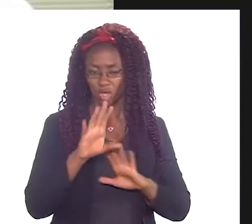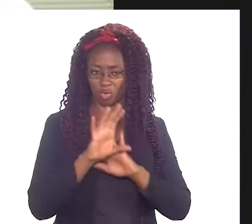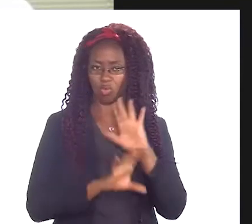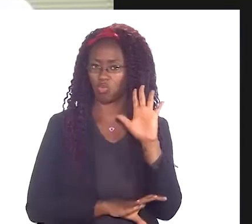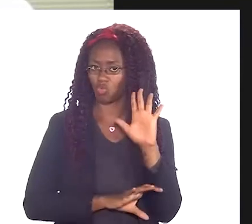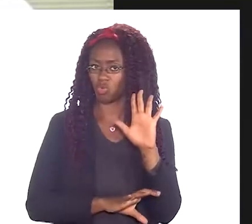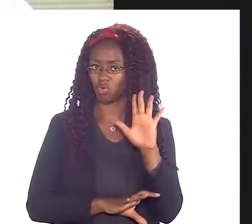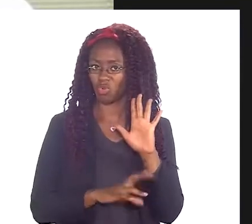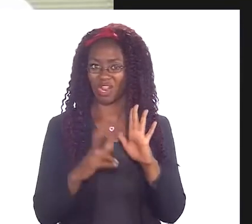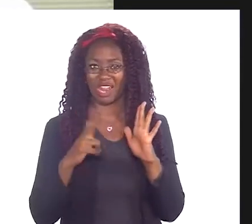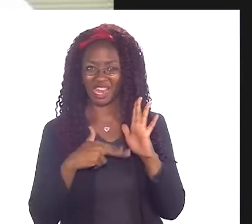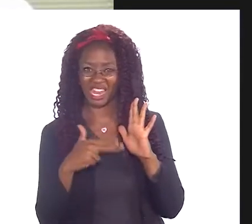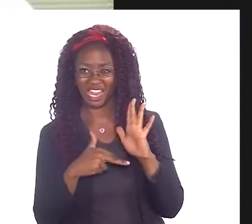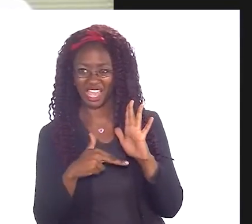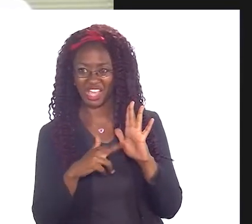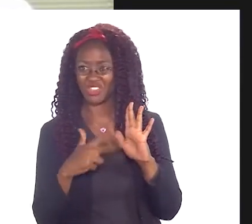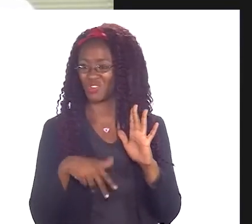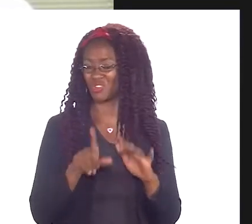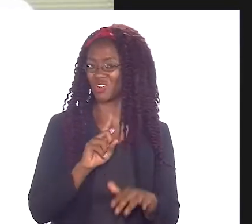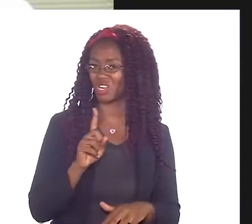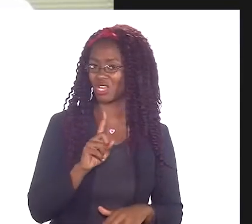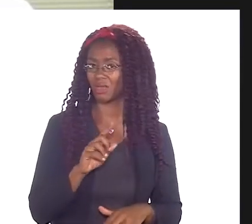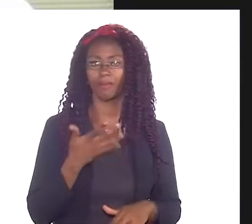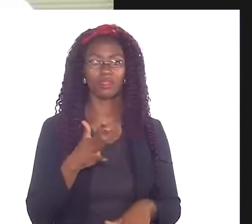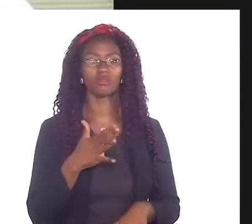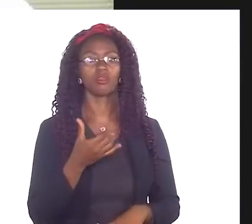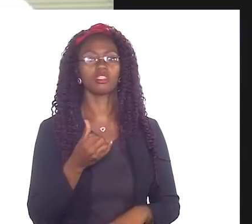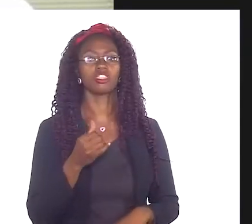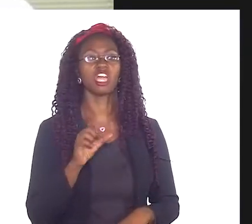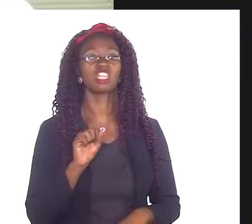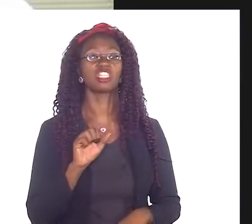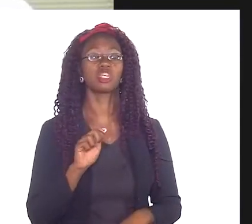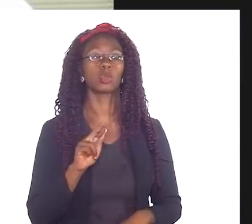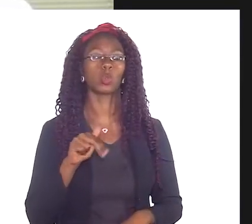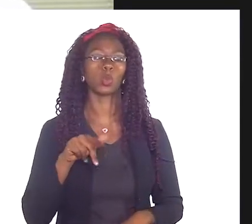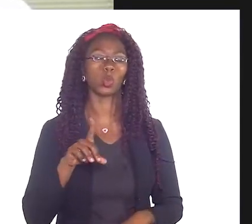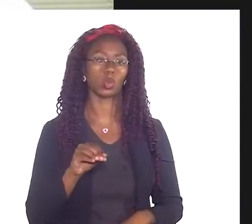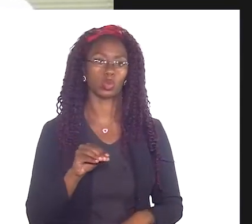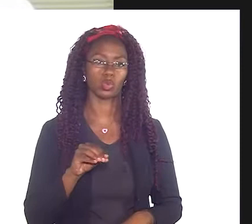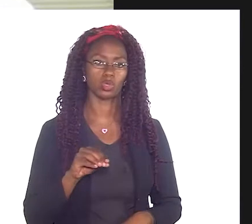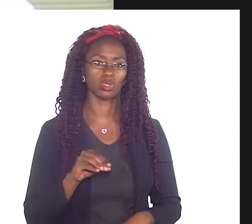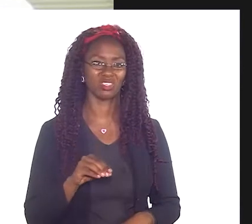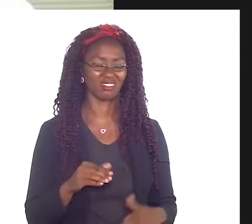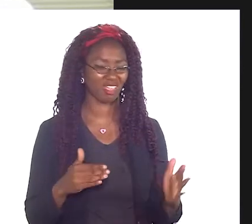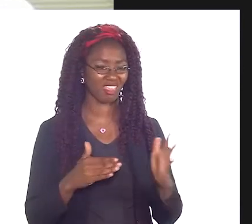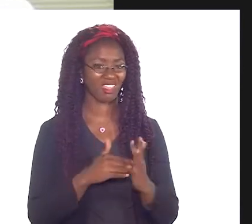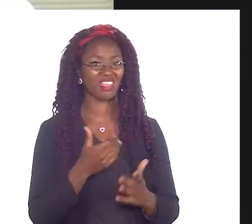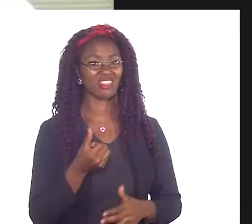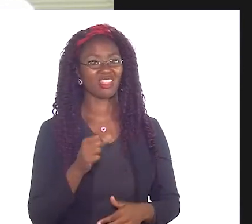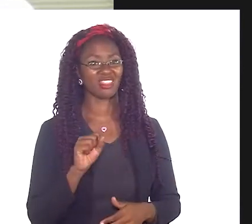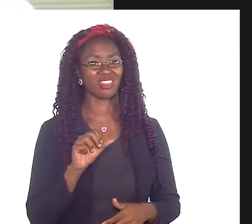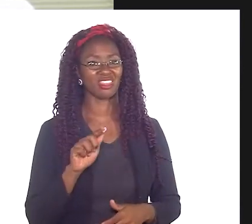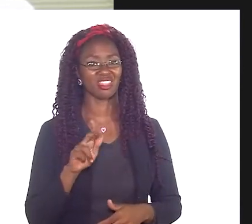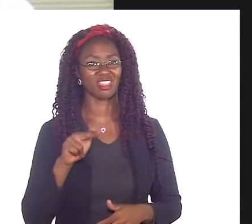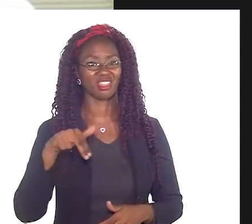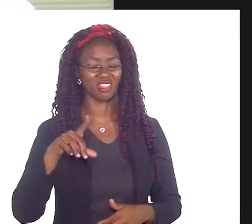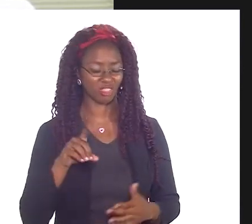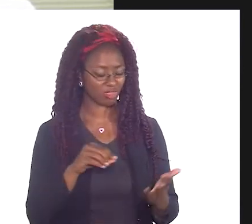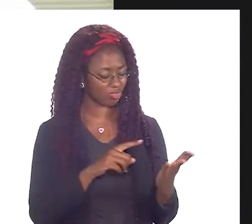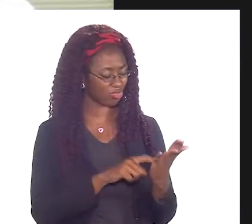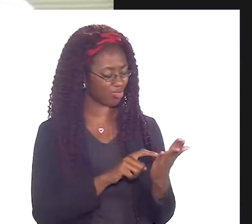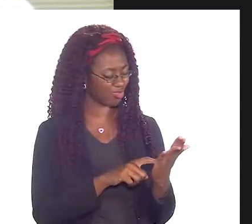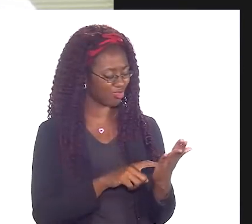à leitura do seu currículo ou não num prazo médio de 6 segundos. Ou seja, assim, até 6 segundos você